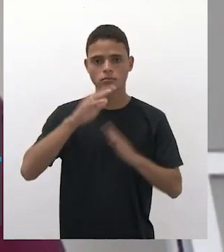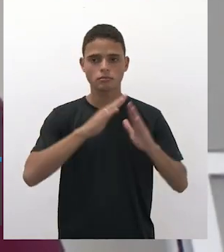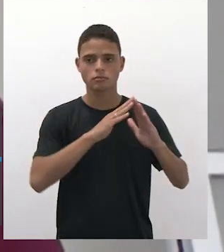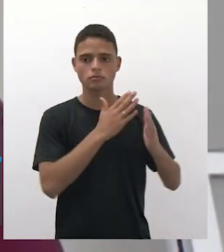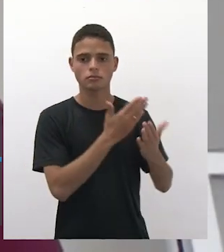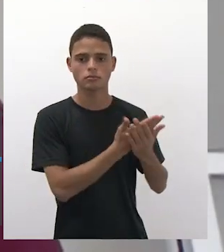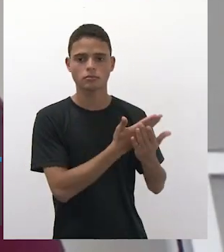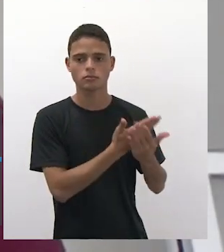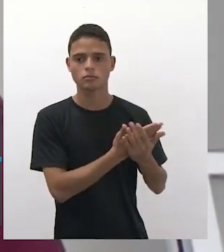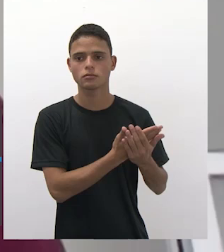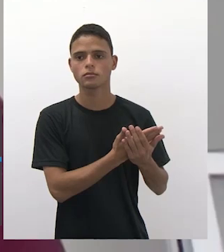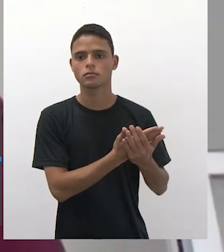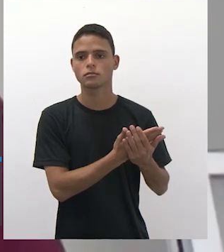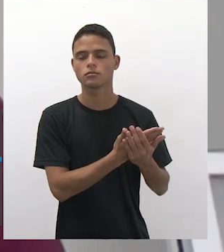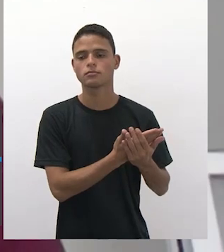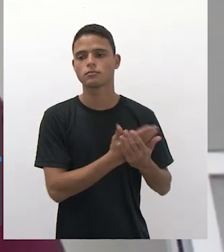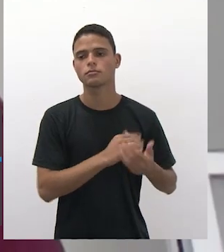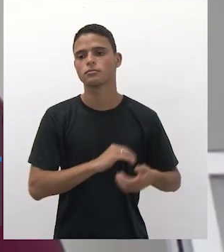E